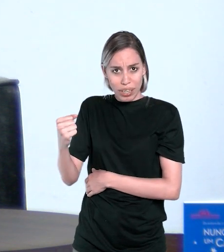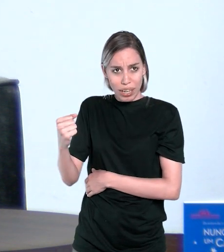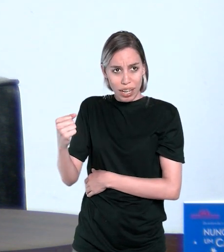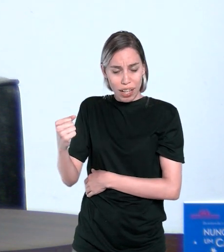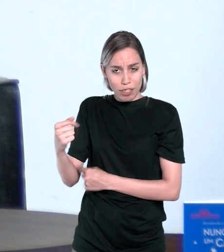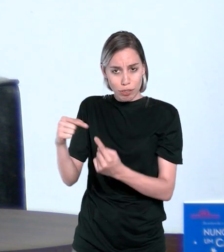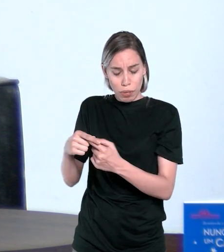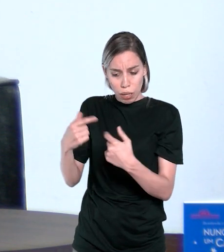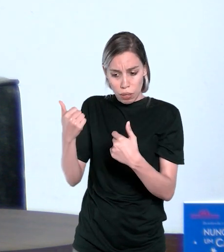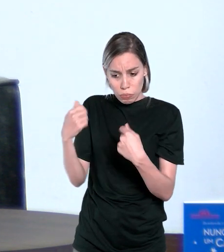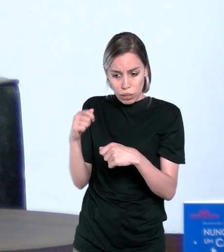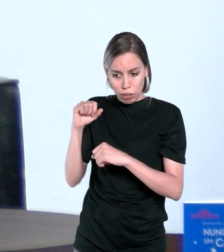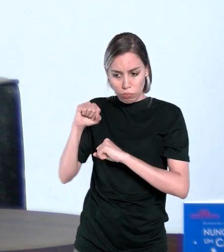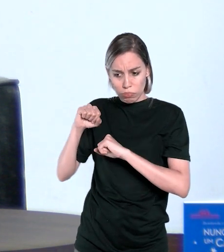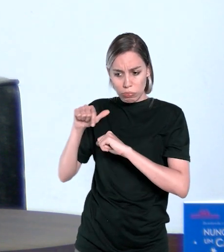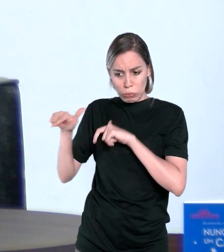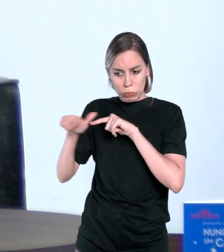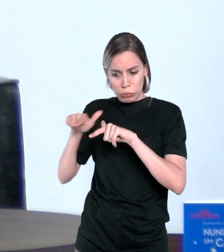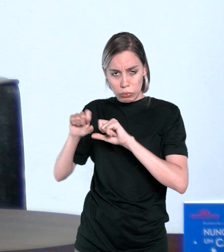história e